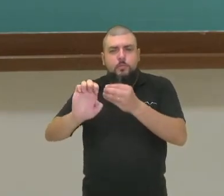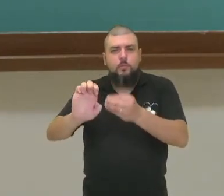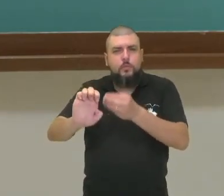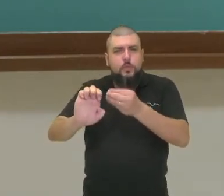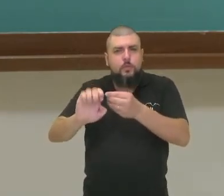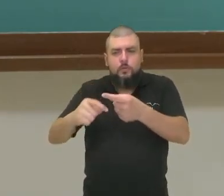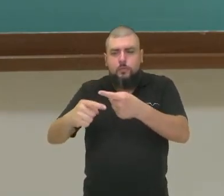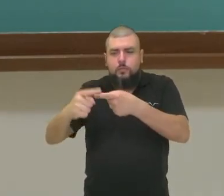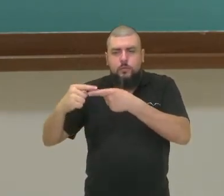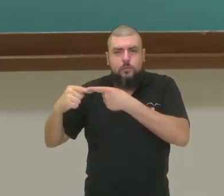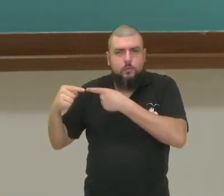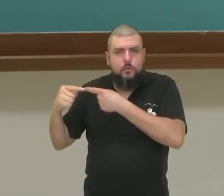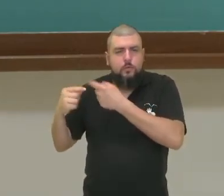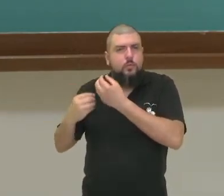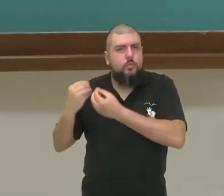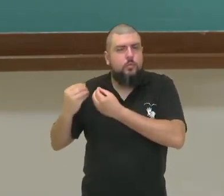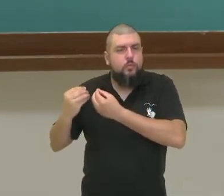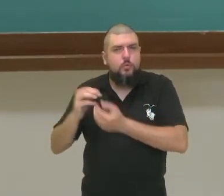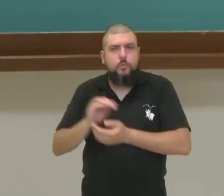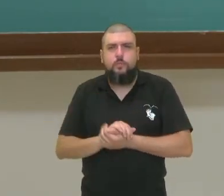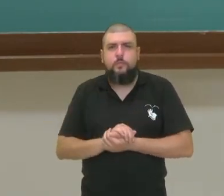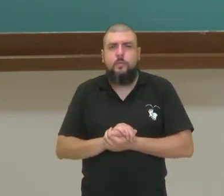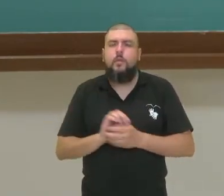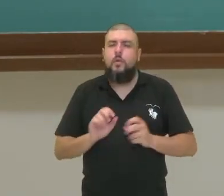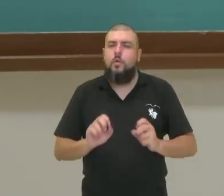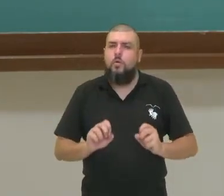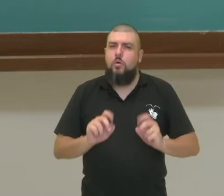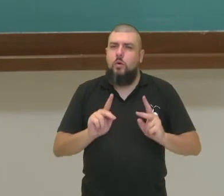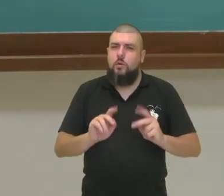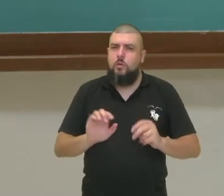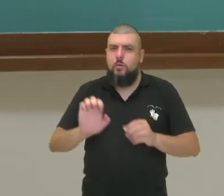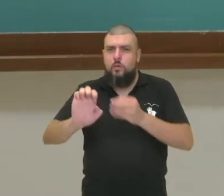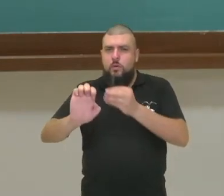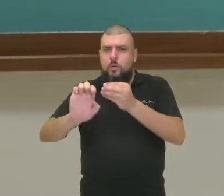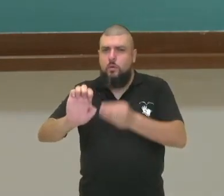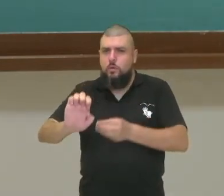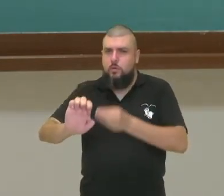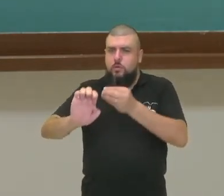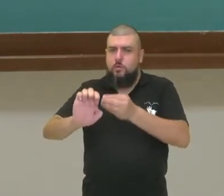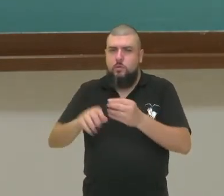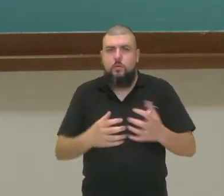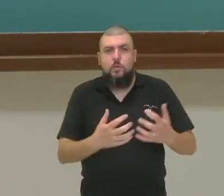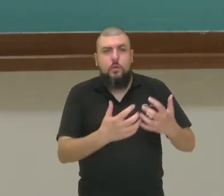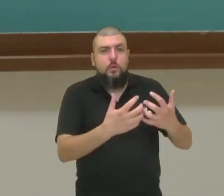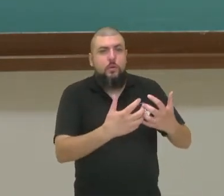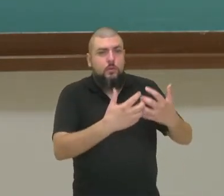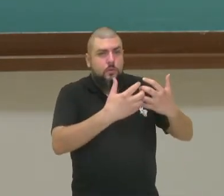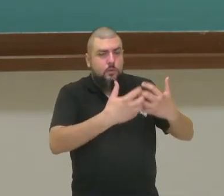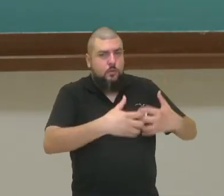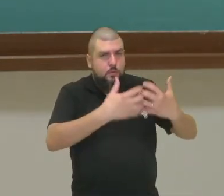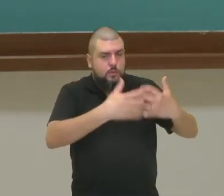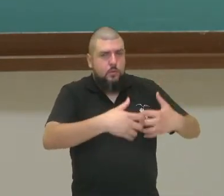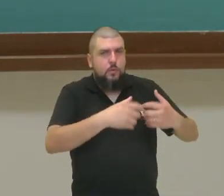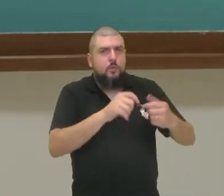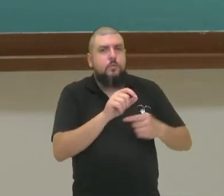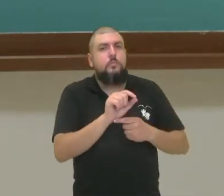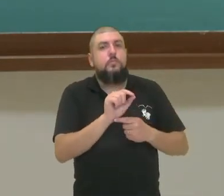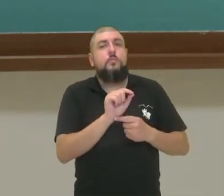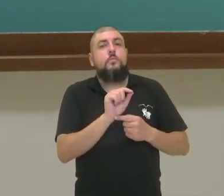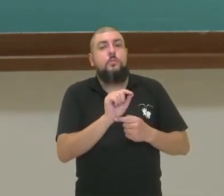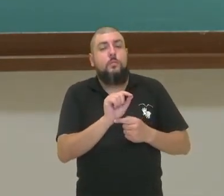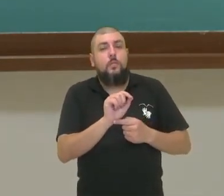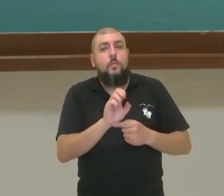Então, obviamente, empirismo, racionalismo são correntes filosóficas que acabam se destacando